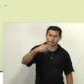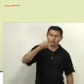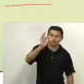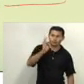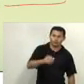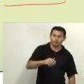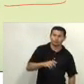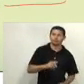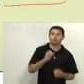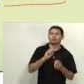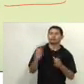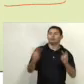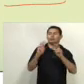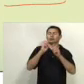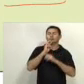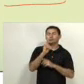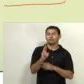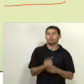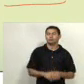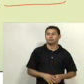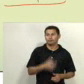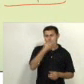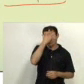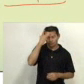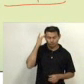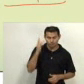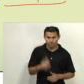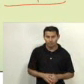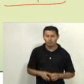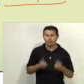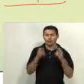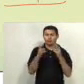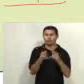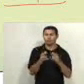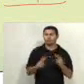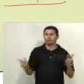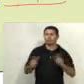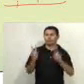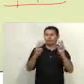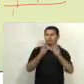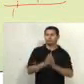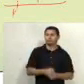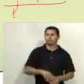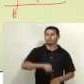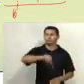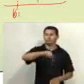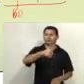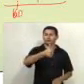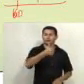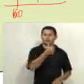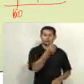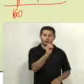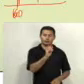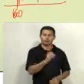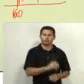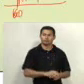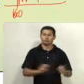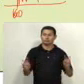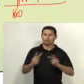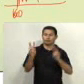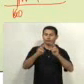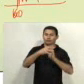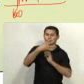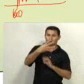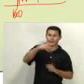47,77%. Que valor corresponde a esse, pessoal? Corresponde ao valor, 160. Esse valor aqui